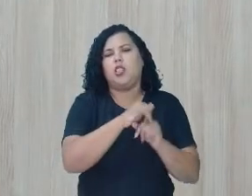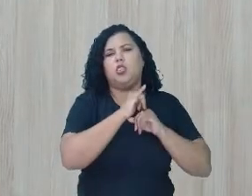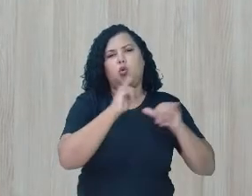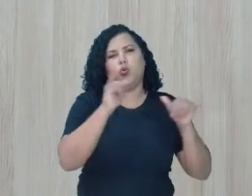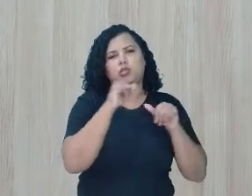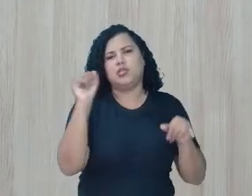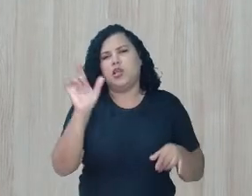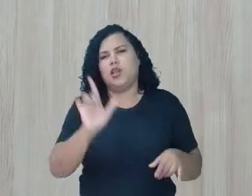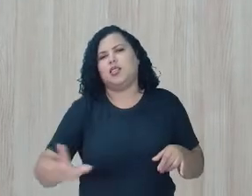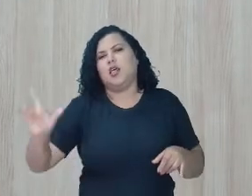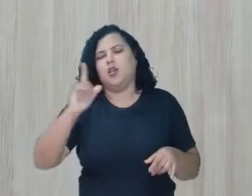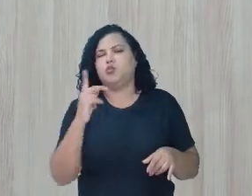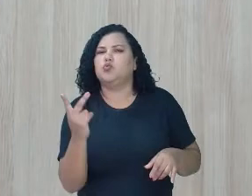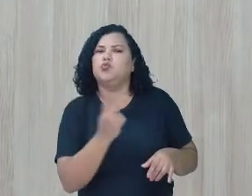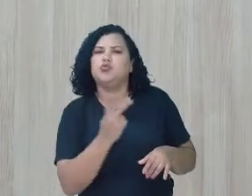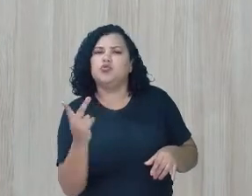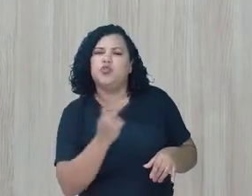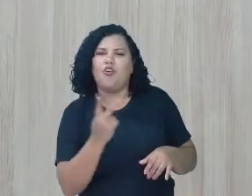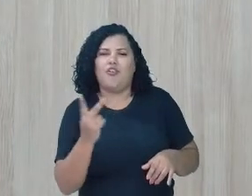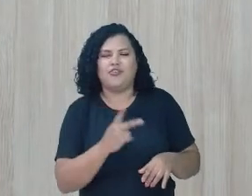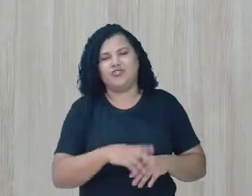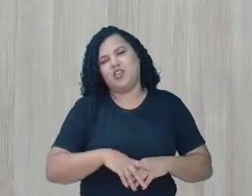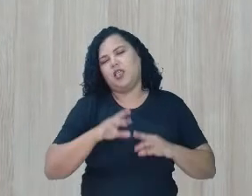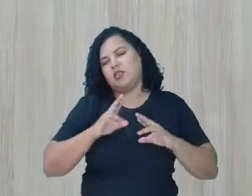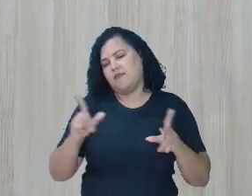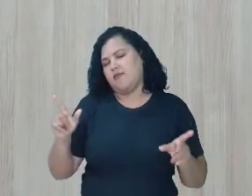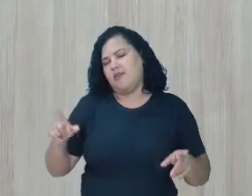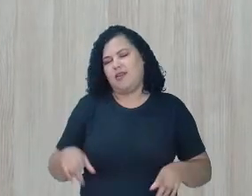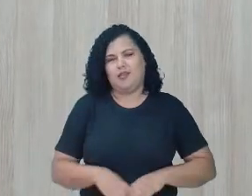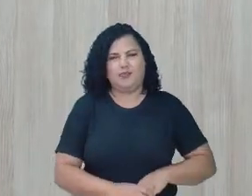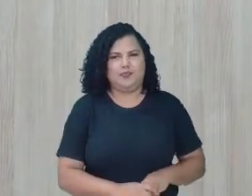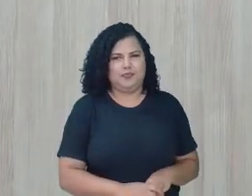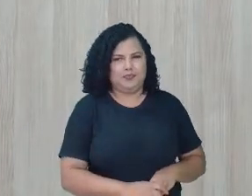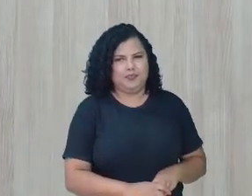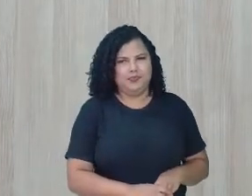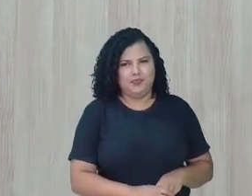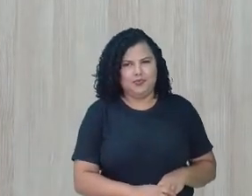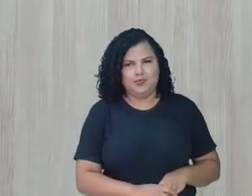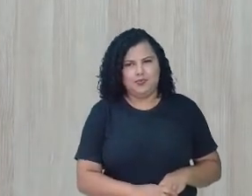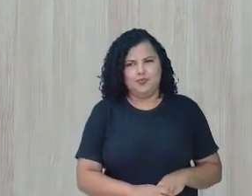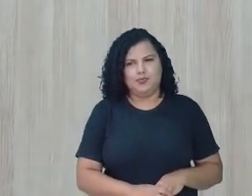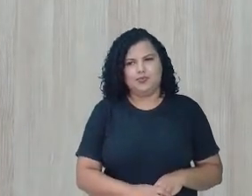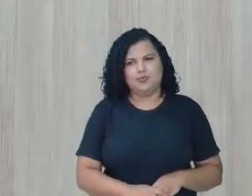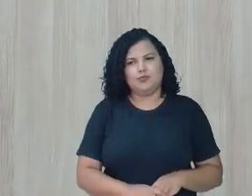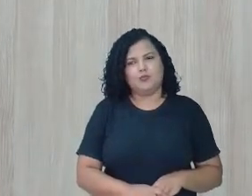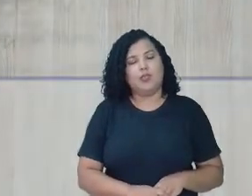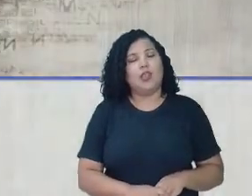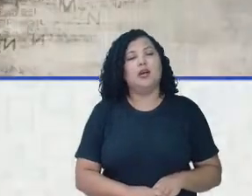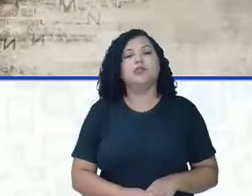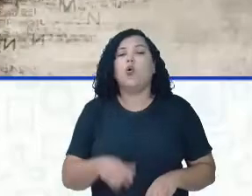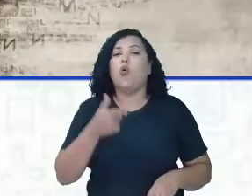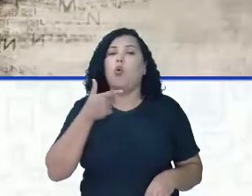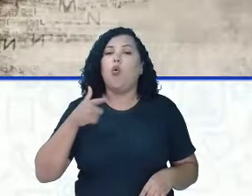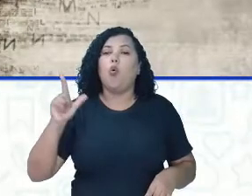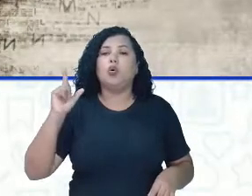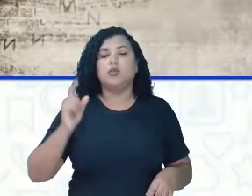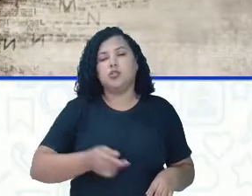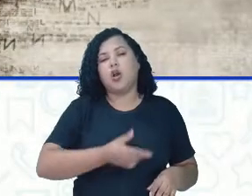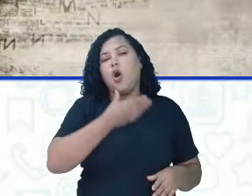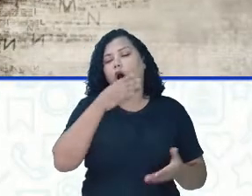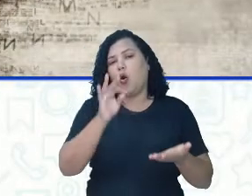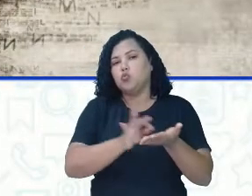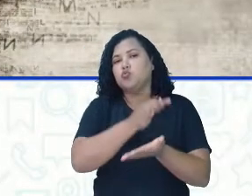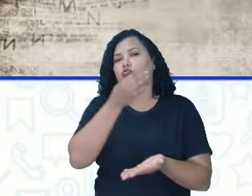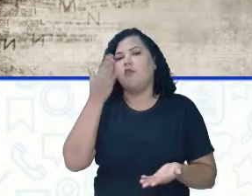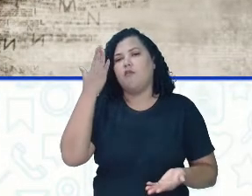a literatura, é alguma coisa diferente, certo? Outros cronistas famosos, além do